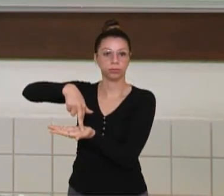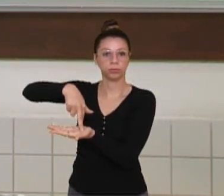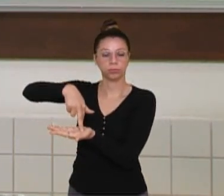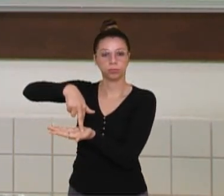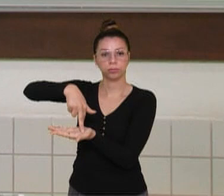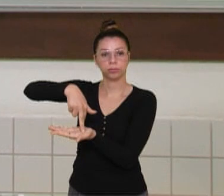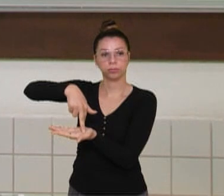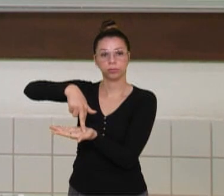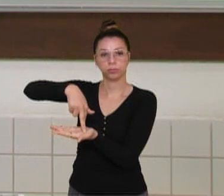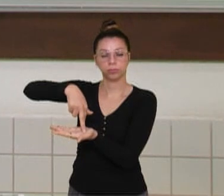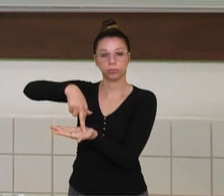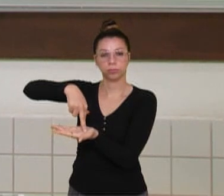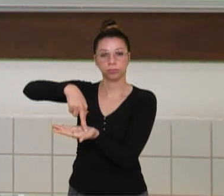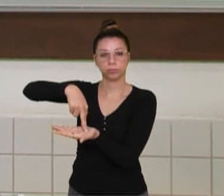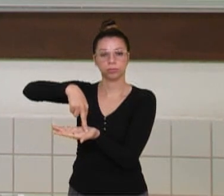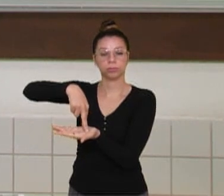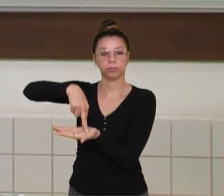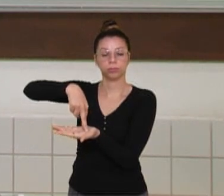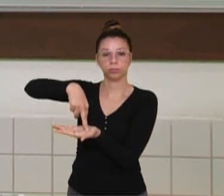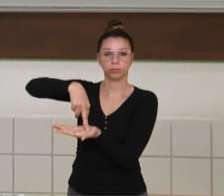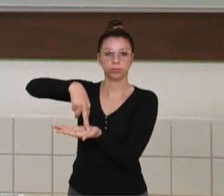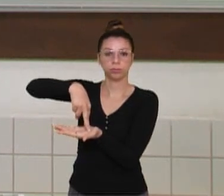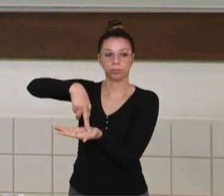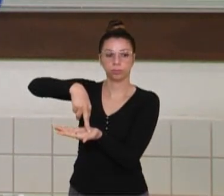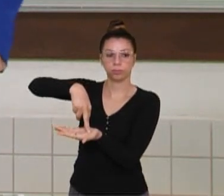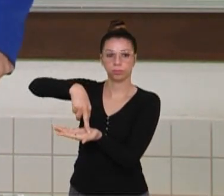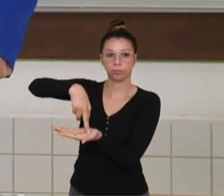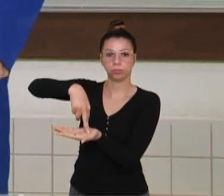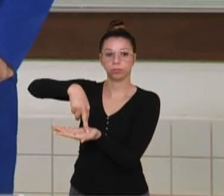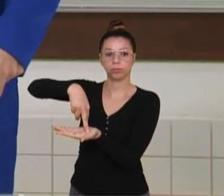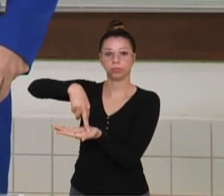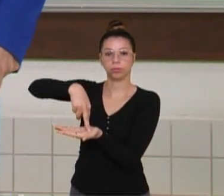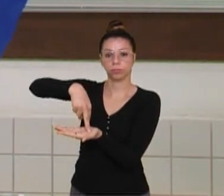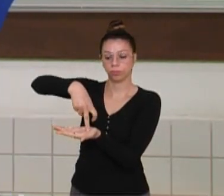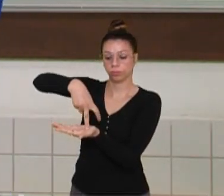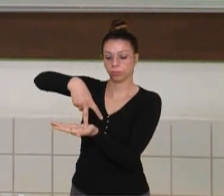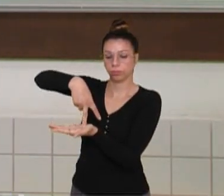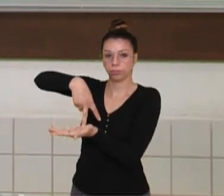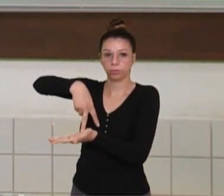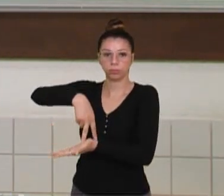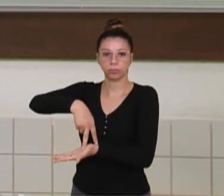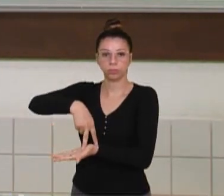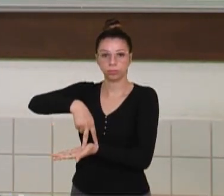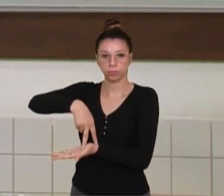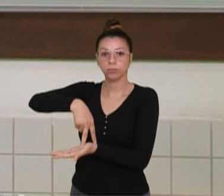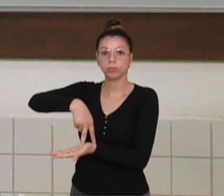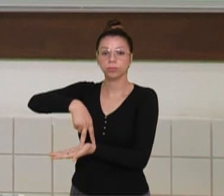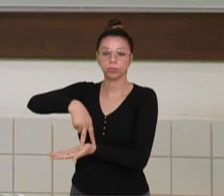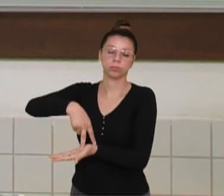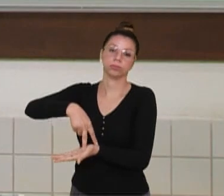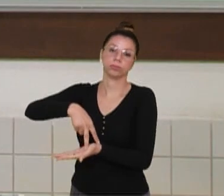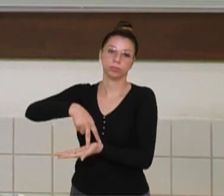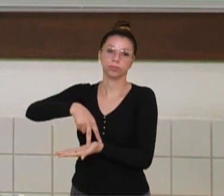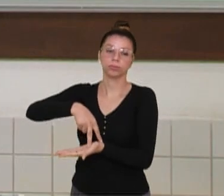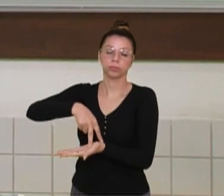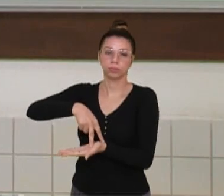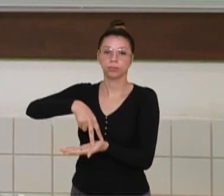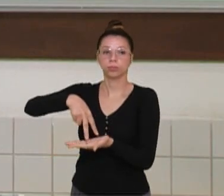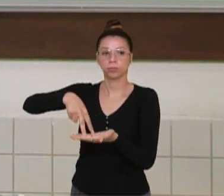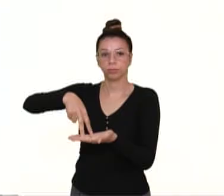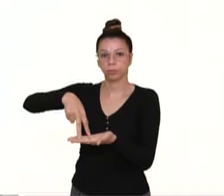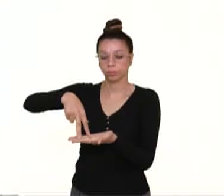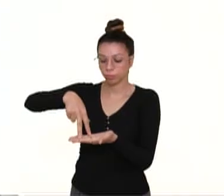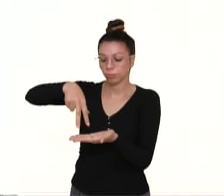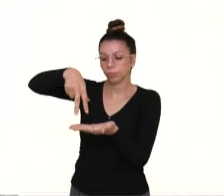Perna direita se afasta lateralmente para a direita. Então, você está lá. Pum. E aí, o